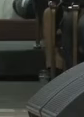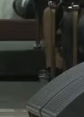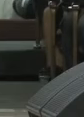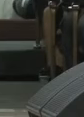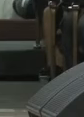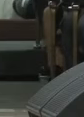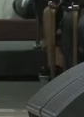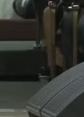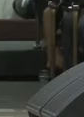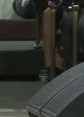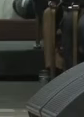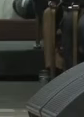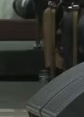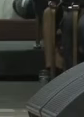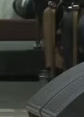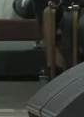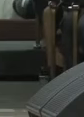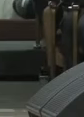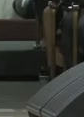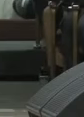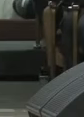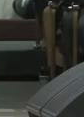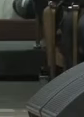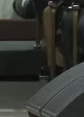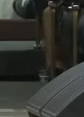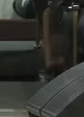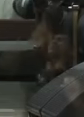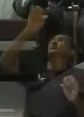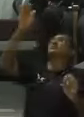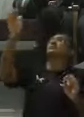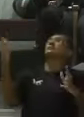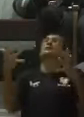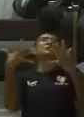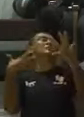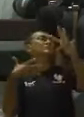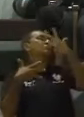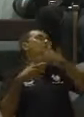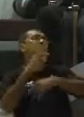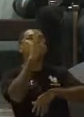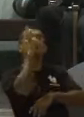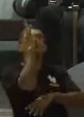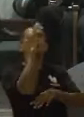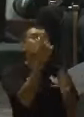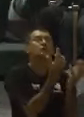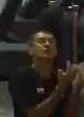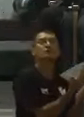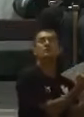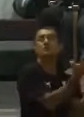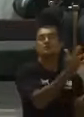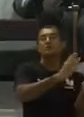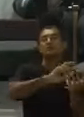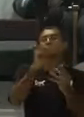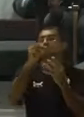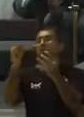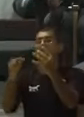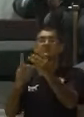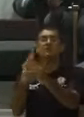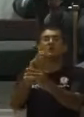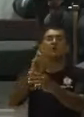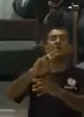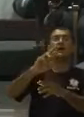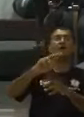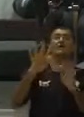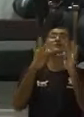verdejante, Paulo não está no cume da montanha, Paulo não está no jardim florido, Paulo não está